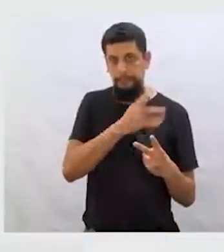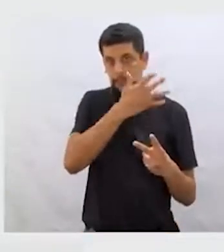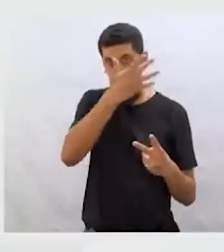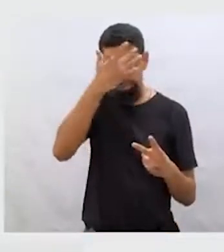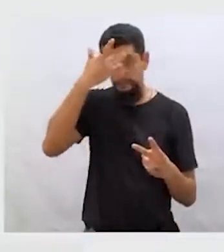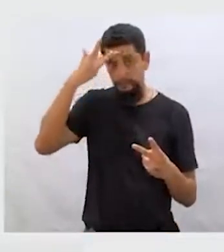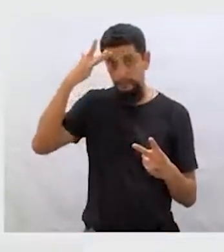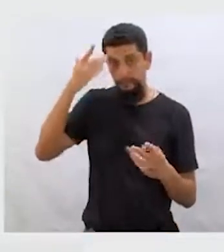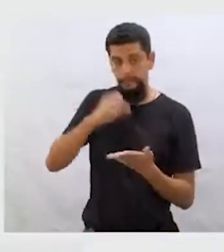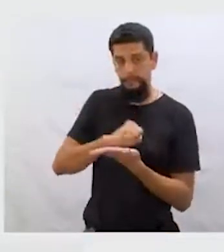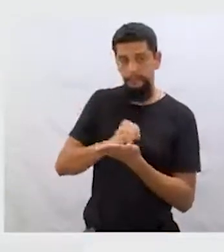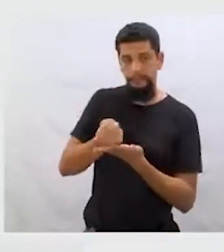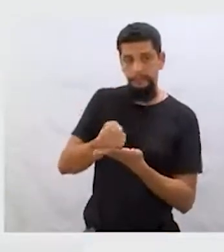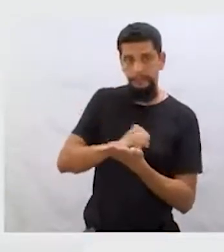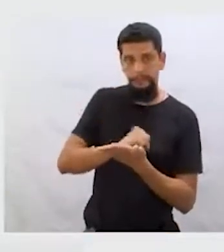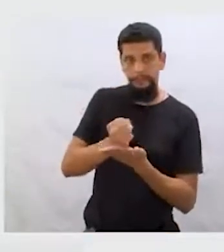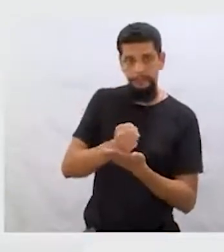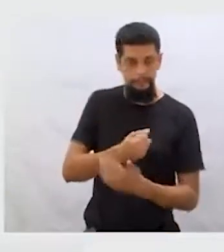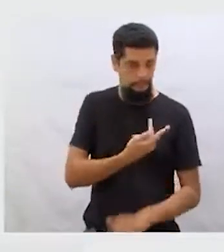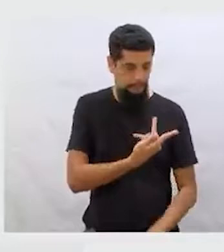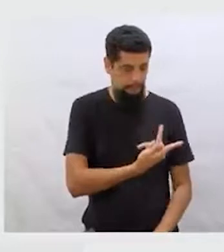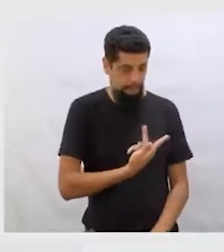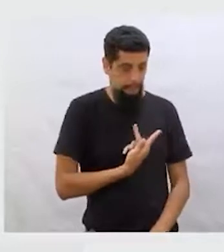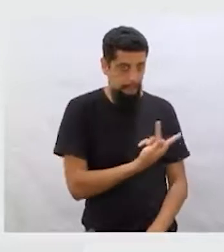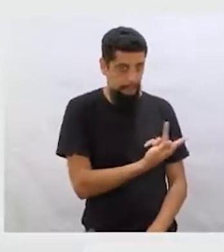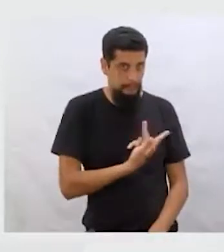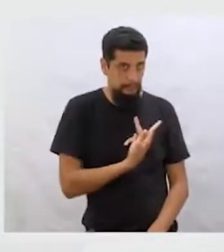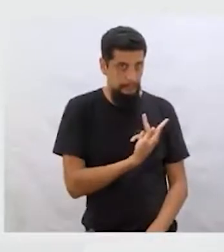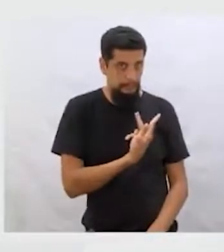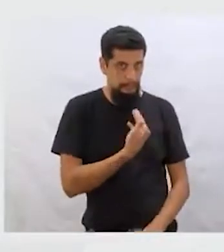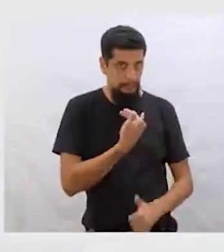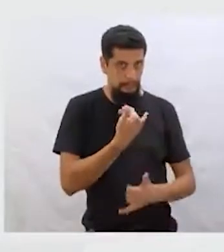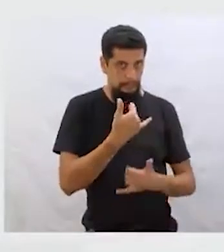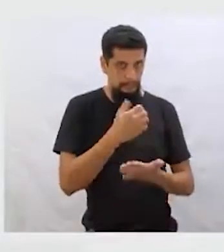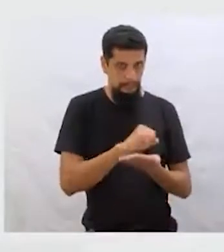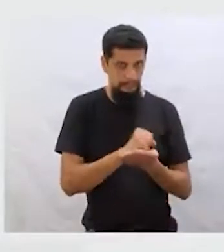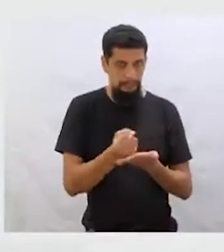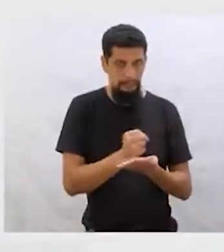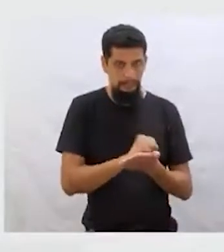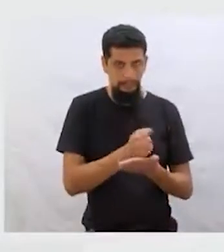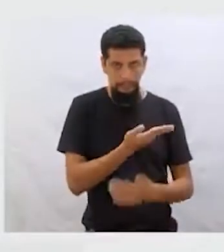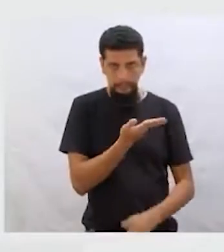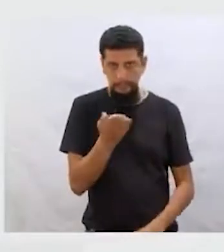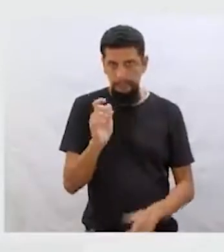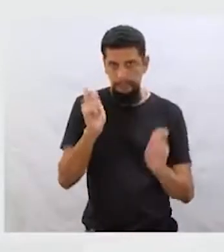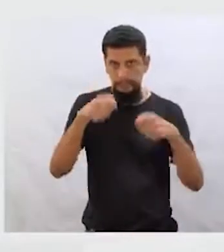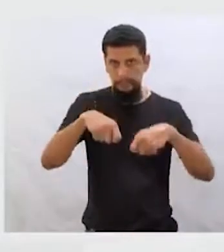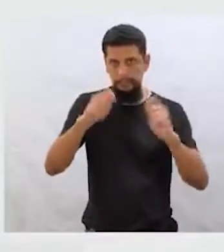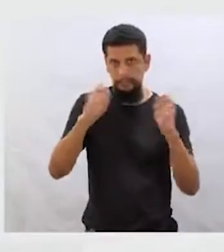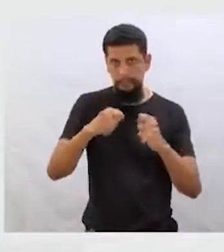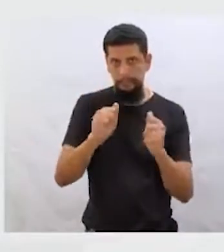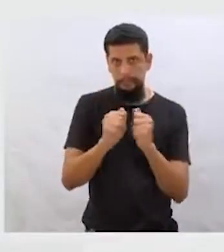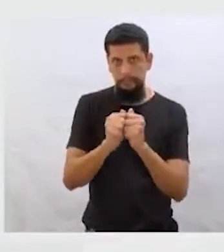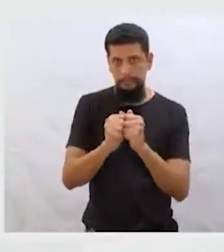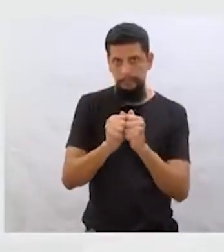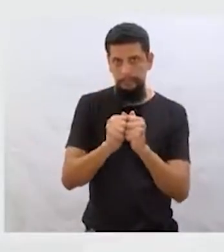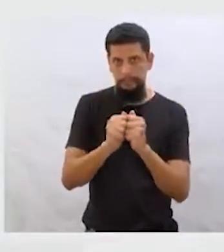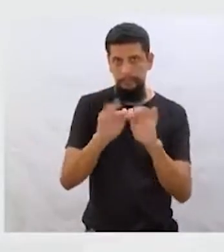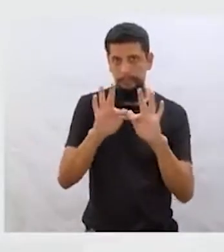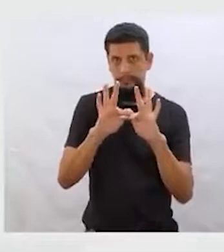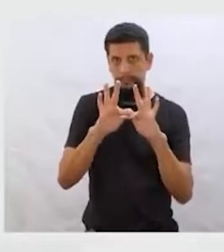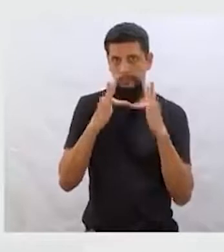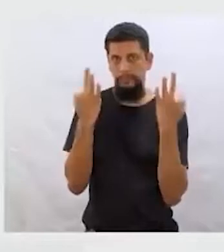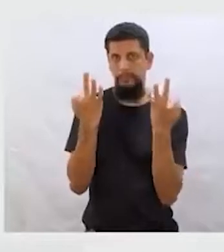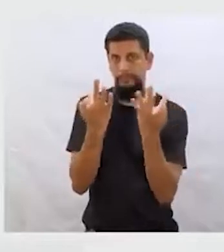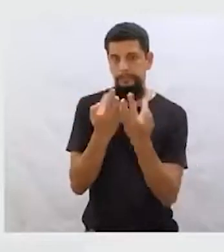Dois jogadores. Então, aqui vai jogar a professora Bruna e professora Andréia. Vocês também podem jogar com alguém que está em casa